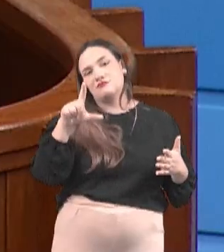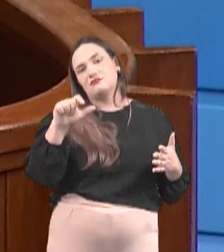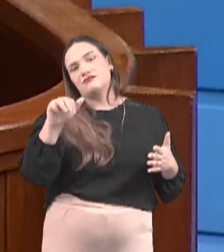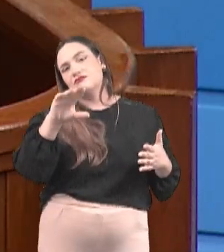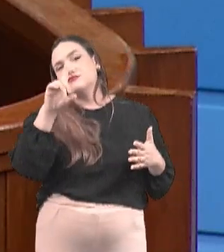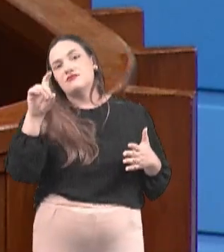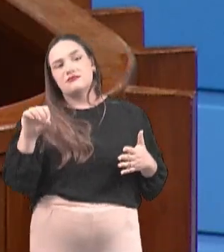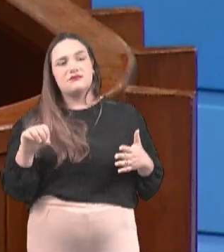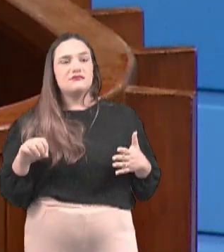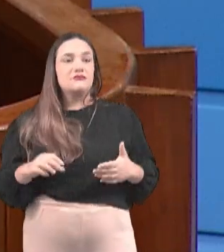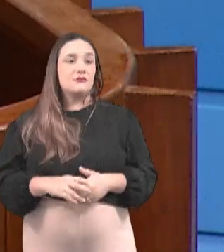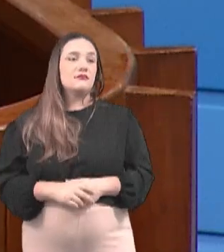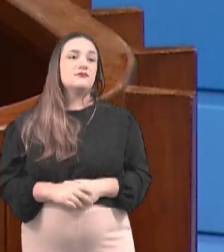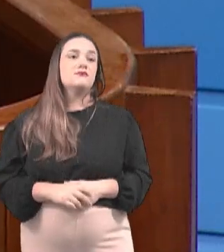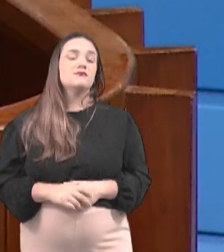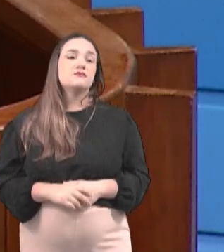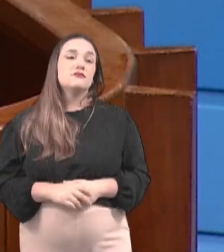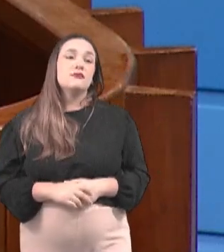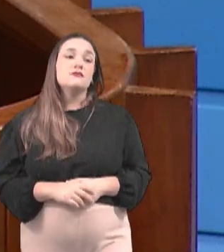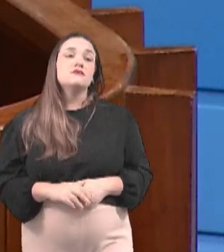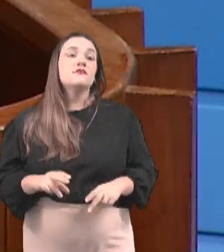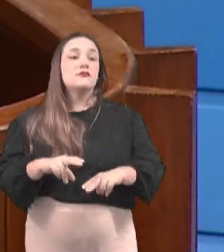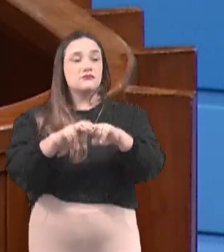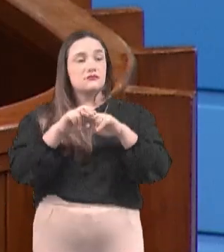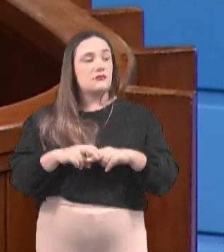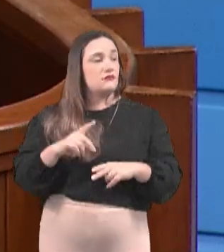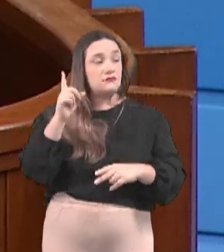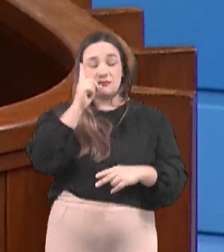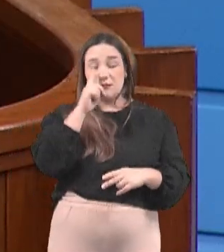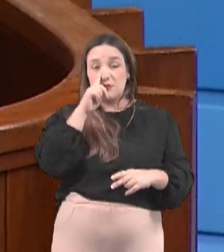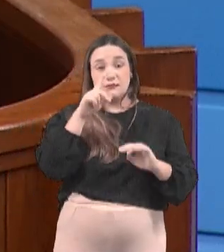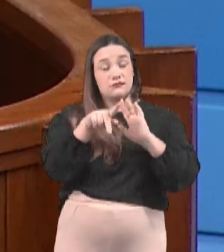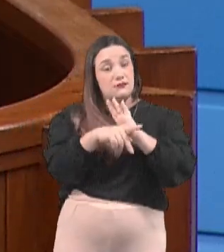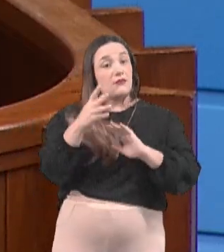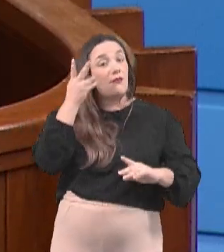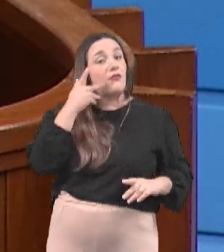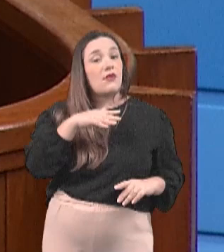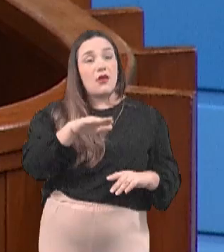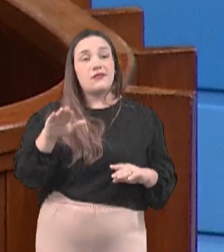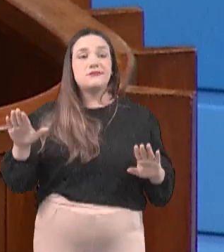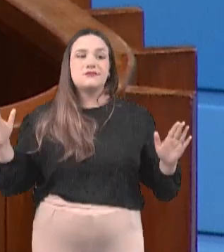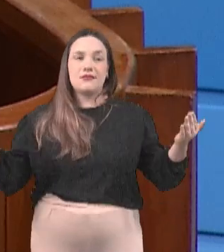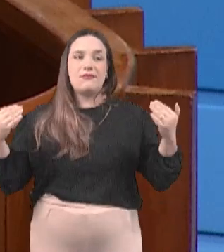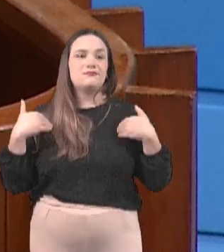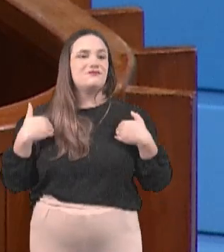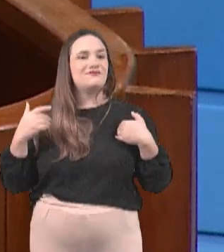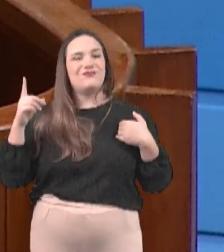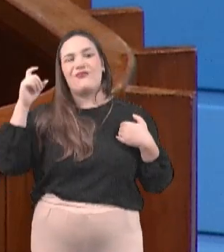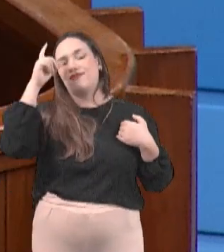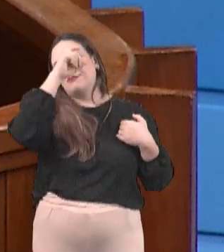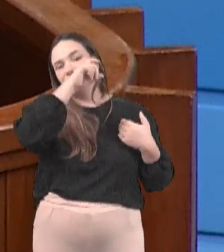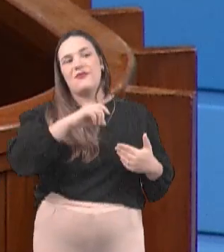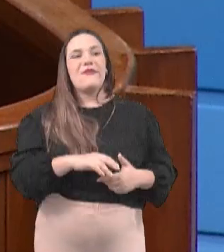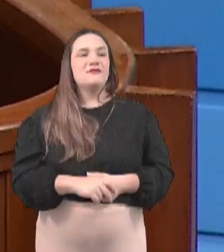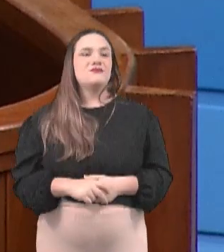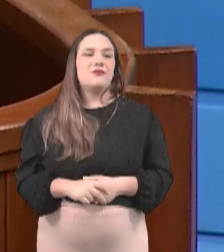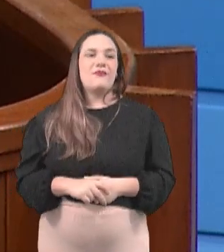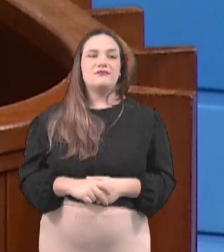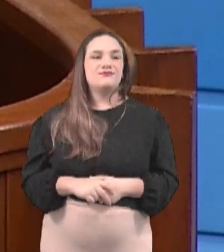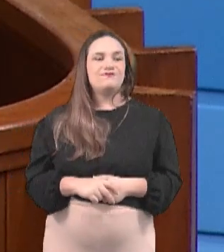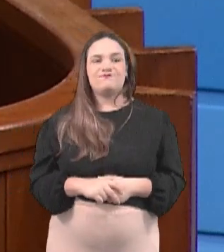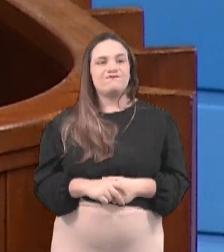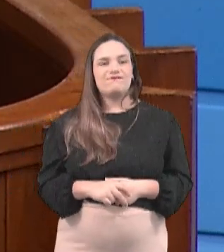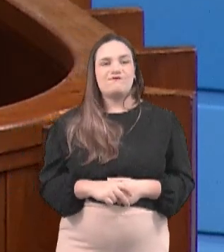as mães das crianças autistas que não têm acesso, que têm dificuldade, essas crianças não